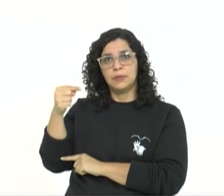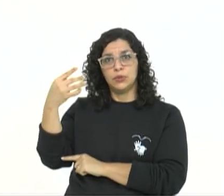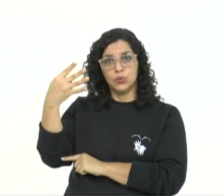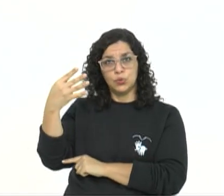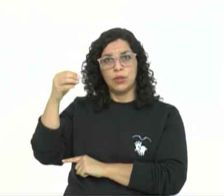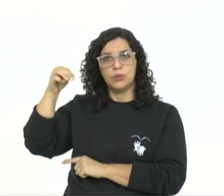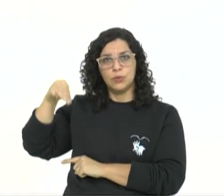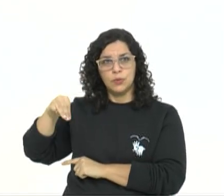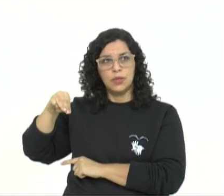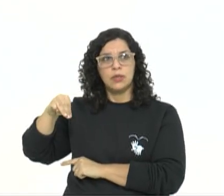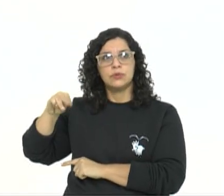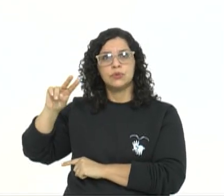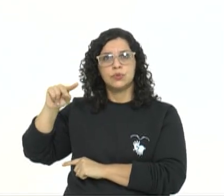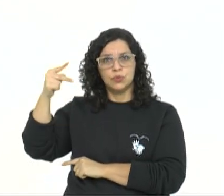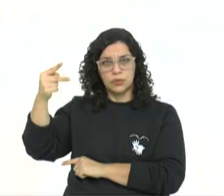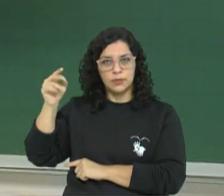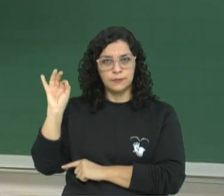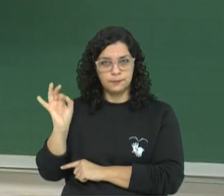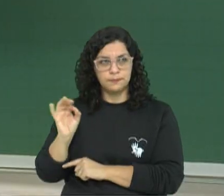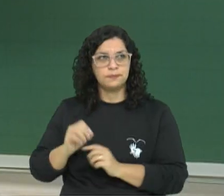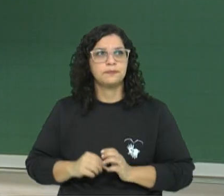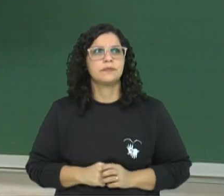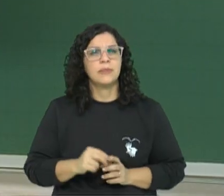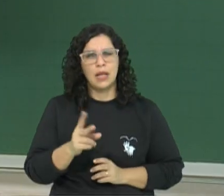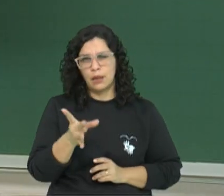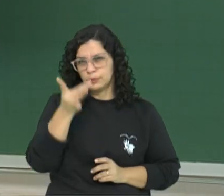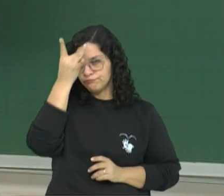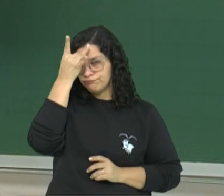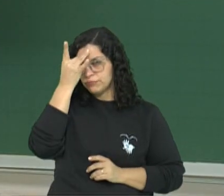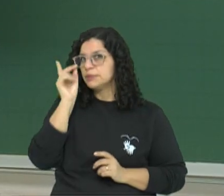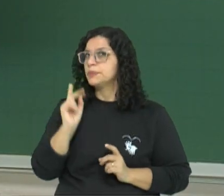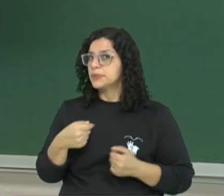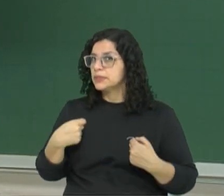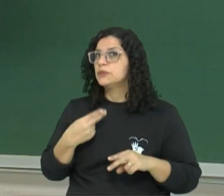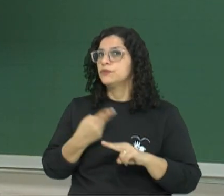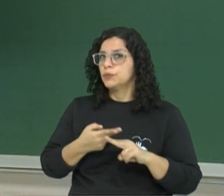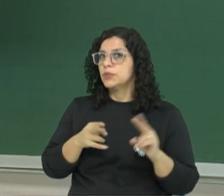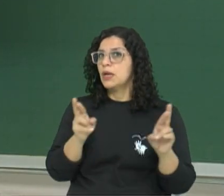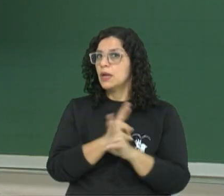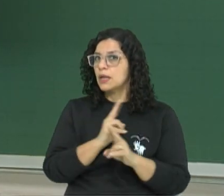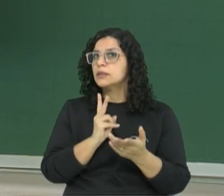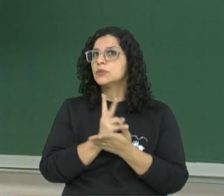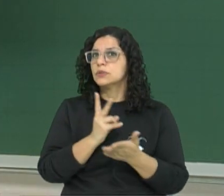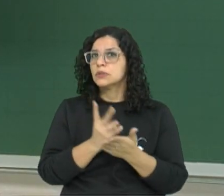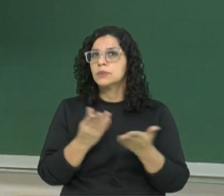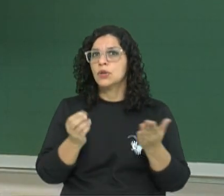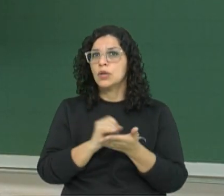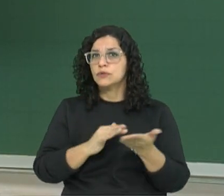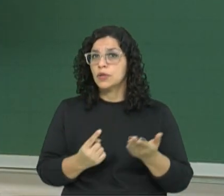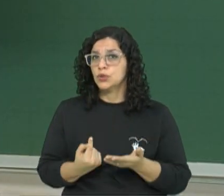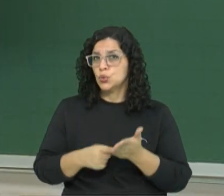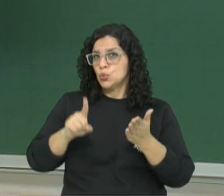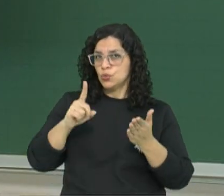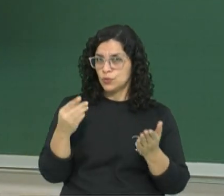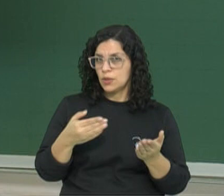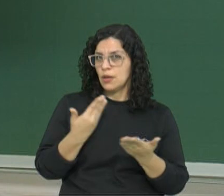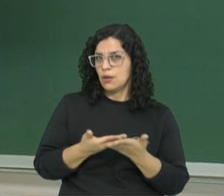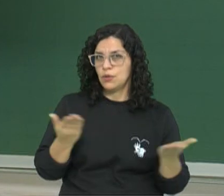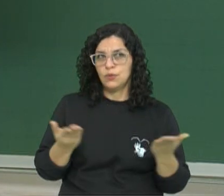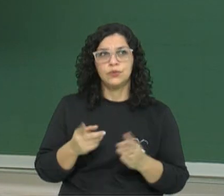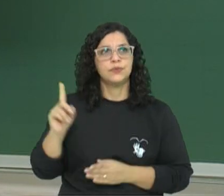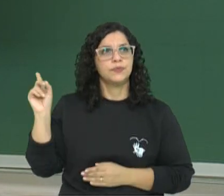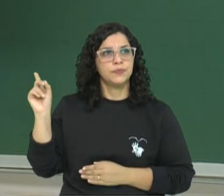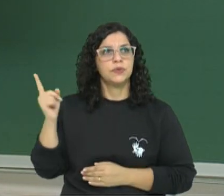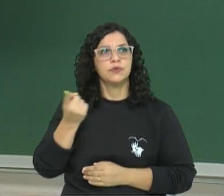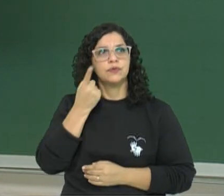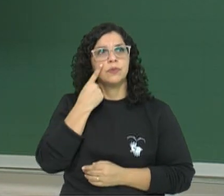4 metros quadrados. Sempre lembrar disso, certo? Nós vamos utilizar essa relação, inclusive, no último exercício. Vamos